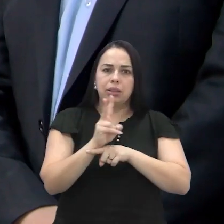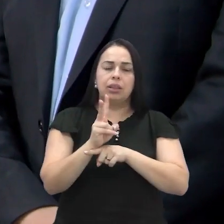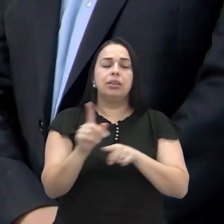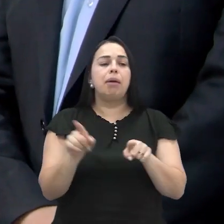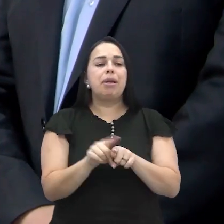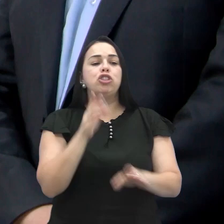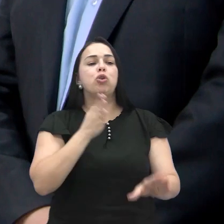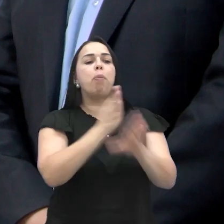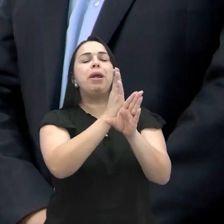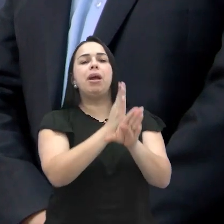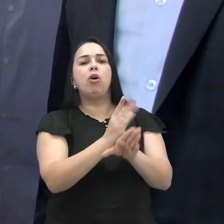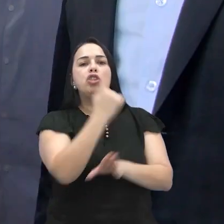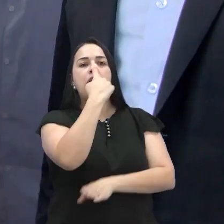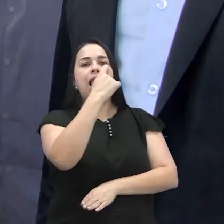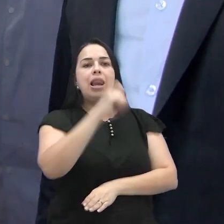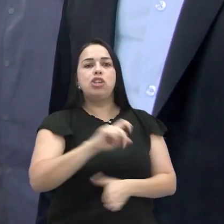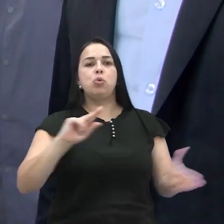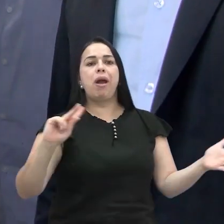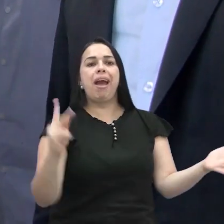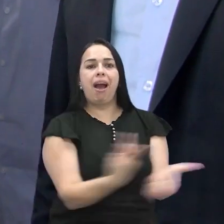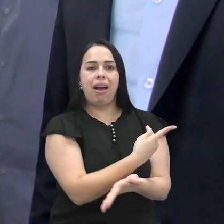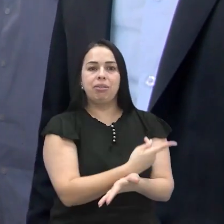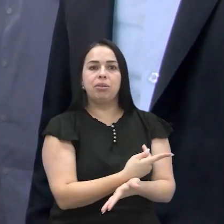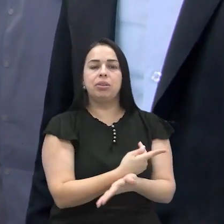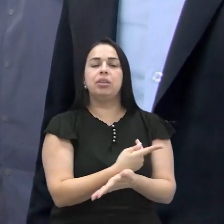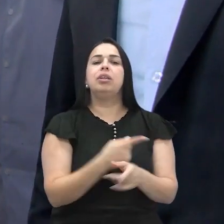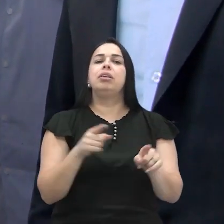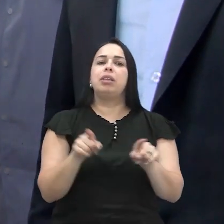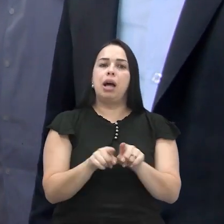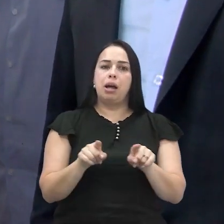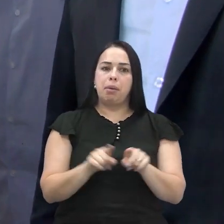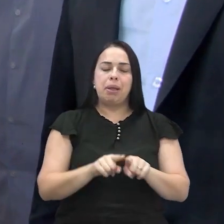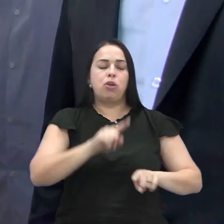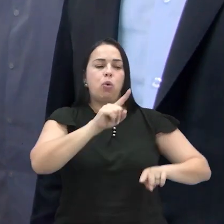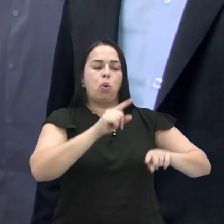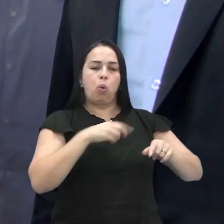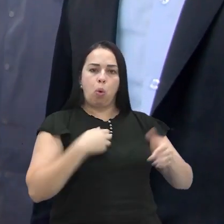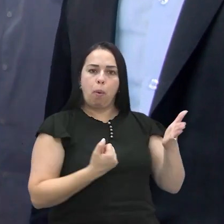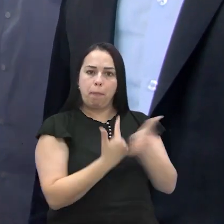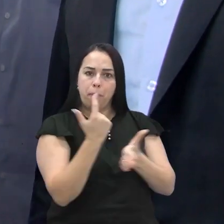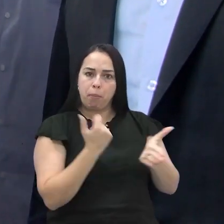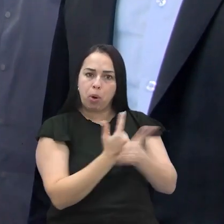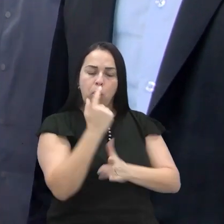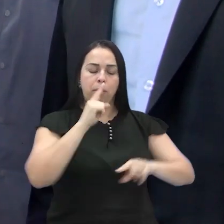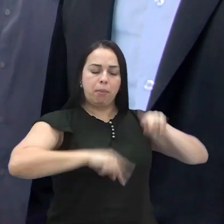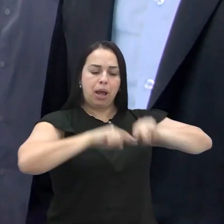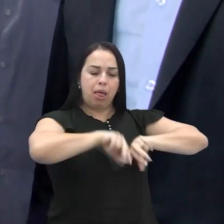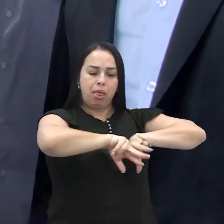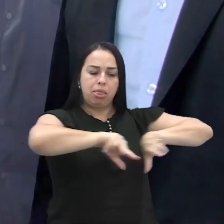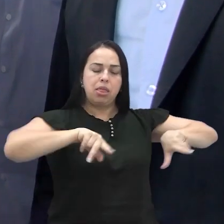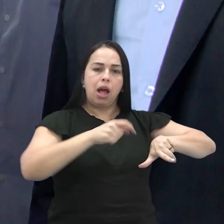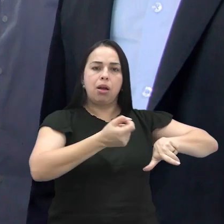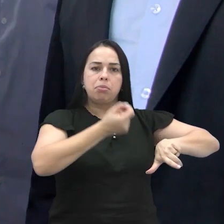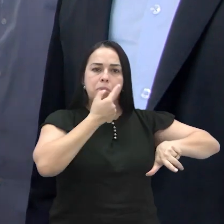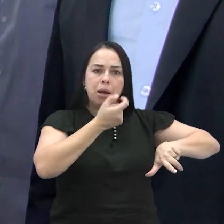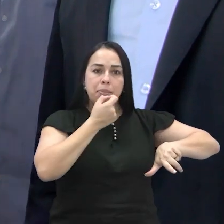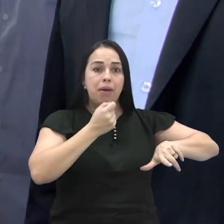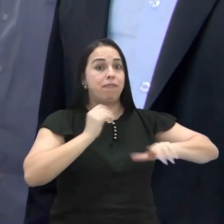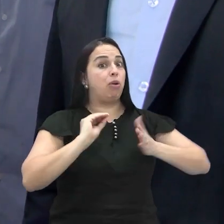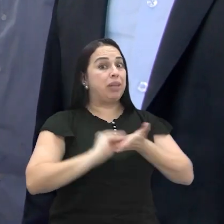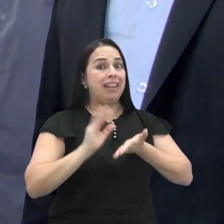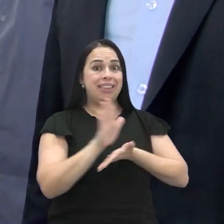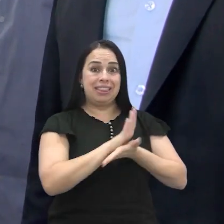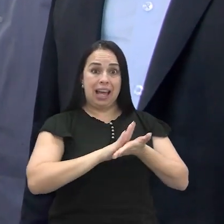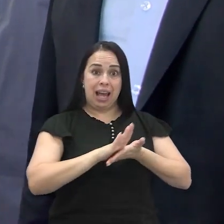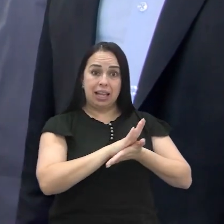que é o descarte irregular. Nós já nos preparamos também com compra de insumos, materiais e medicamentos, para que a gente possa, não ter